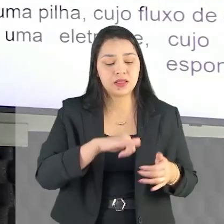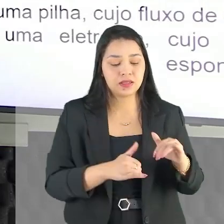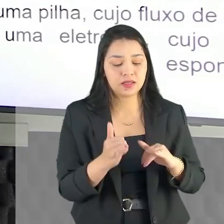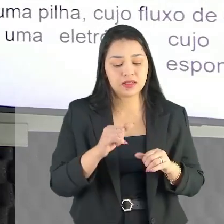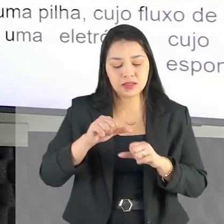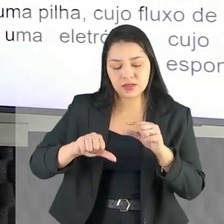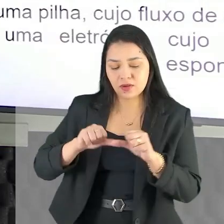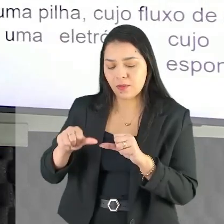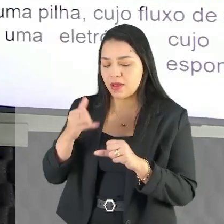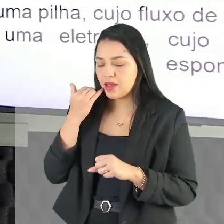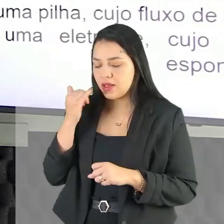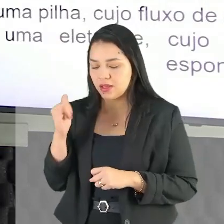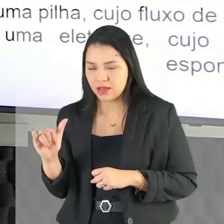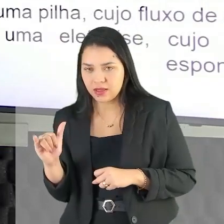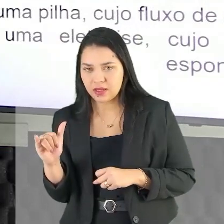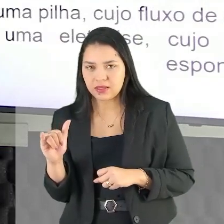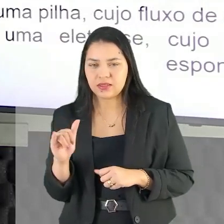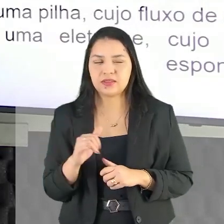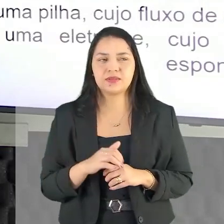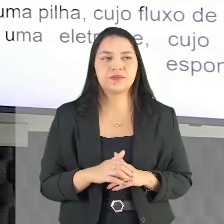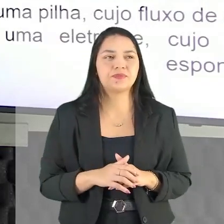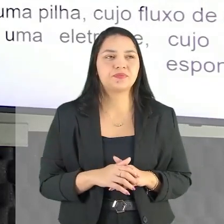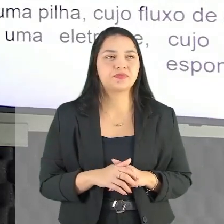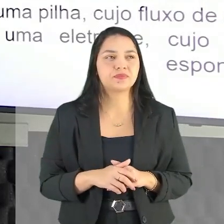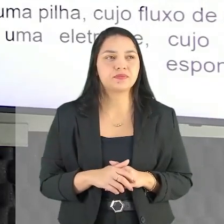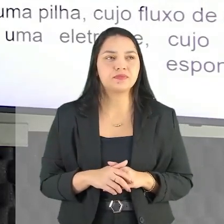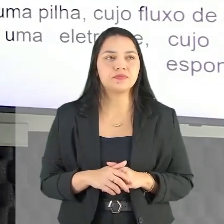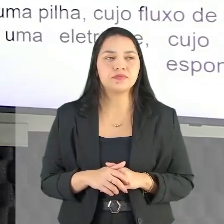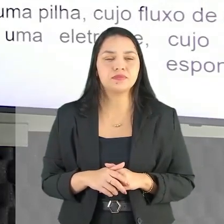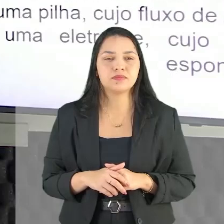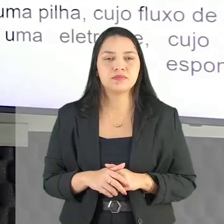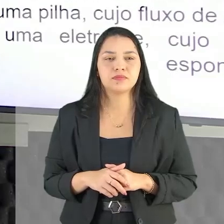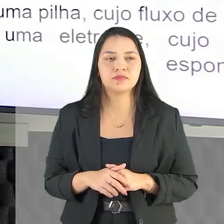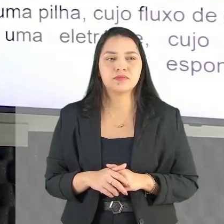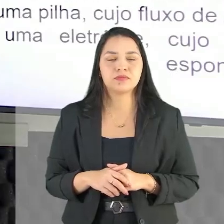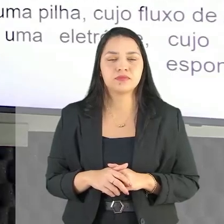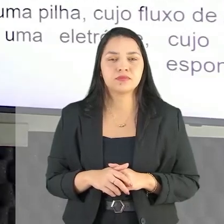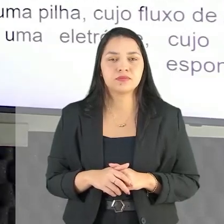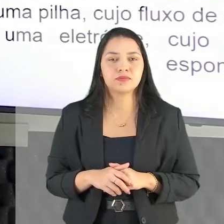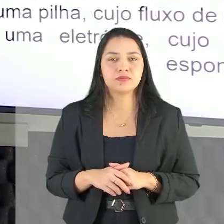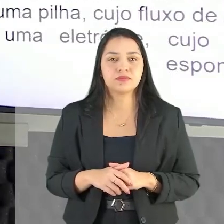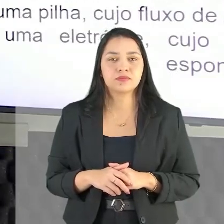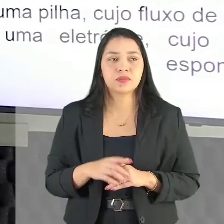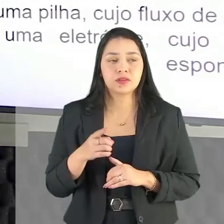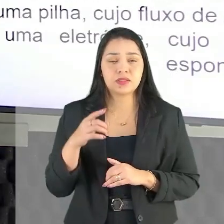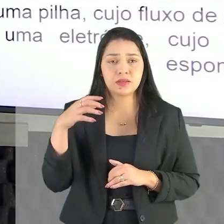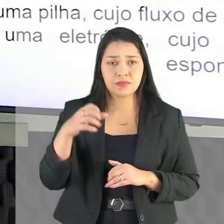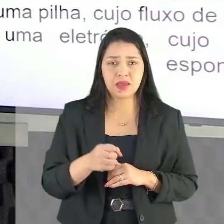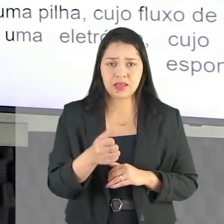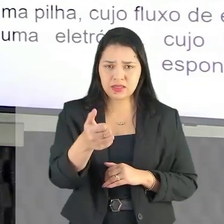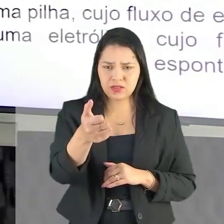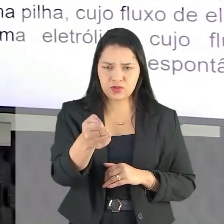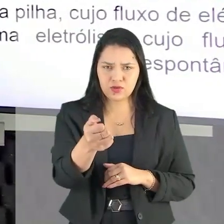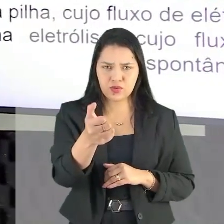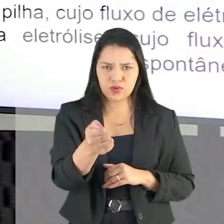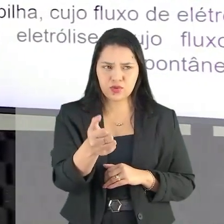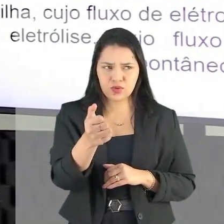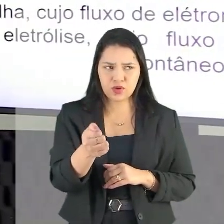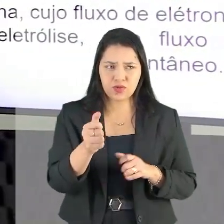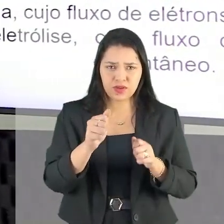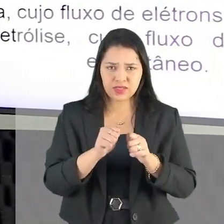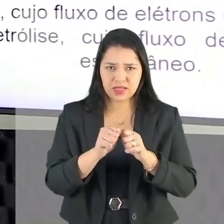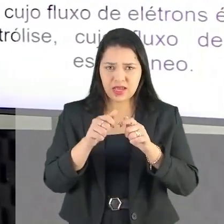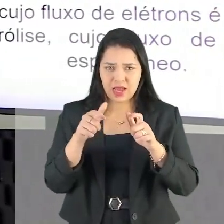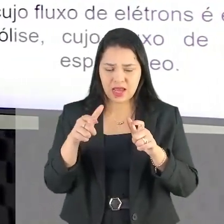se transforma em energia elétrica. Ó, quando você pega esse controle bem aqui, e você abre